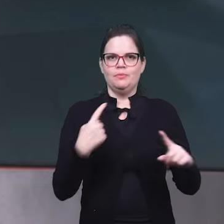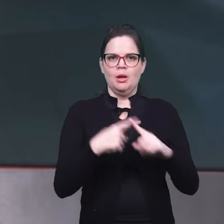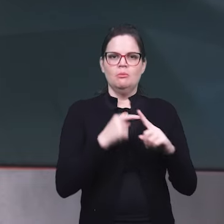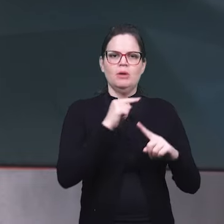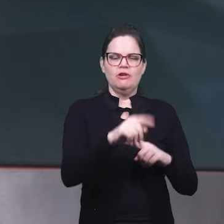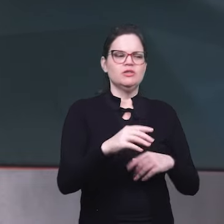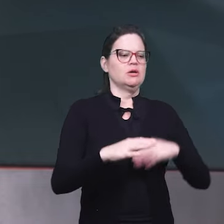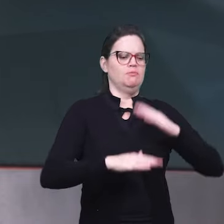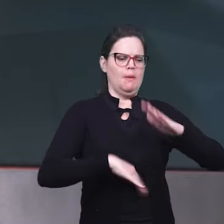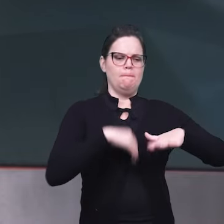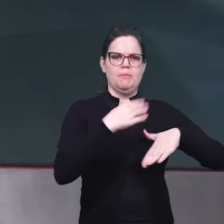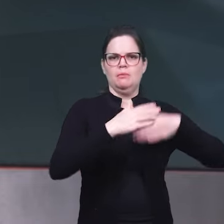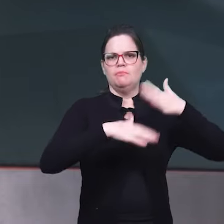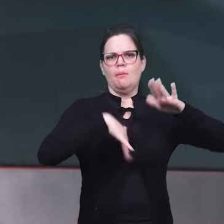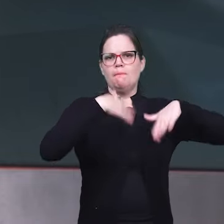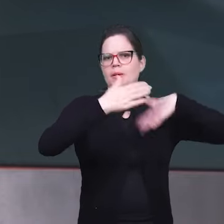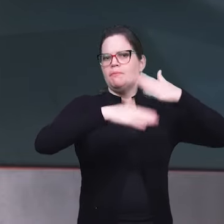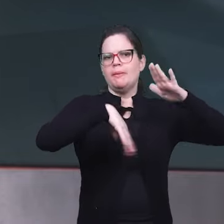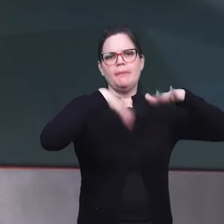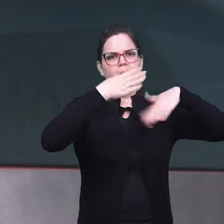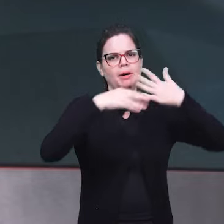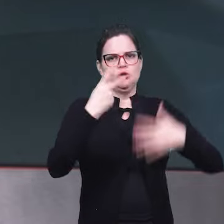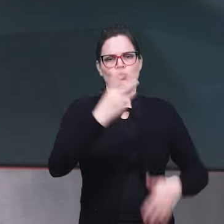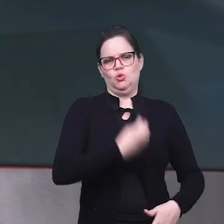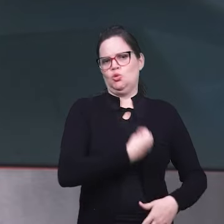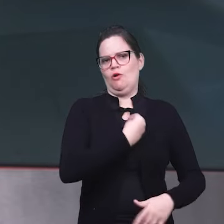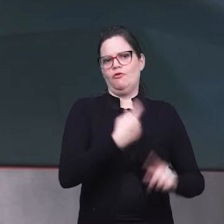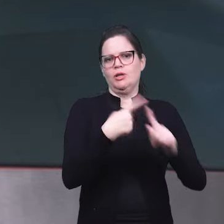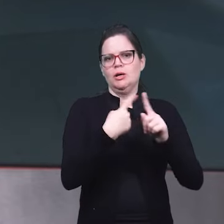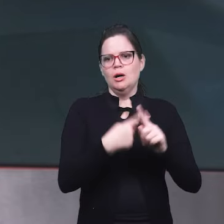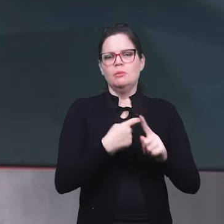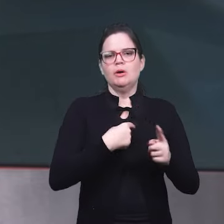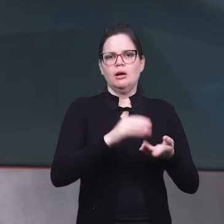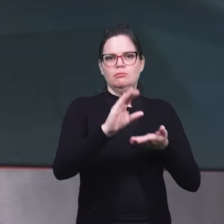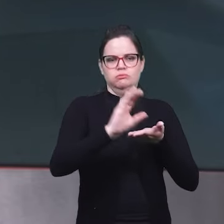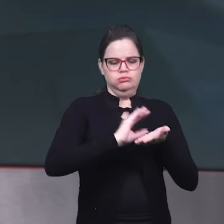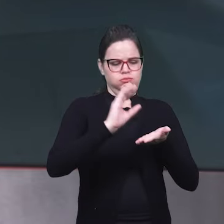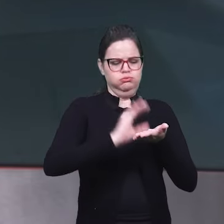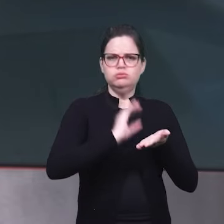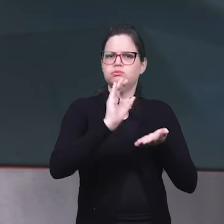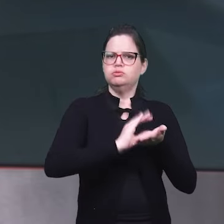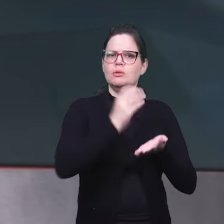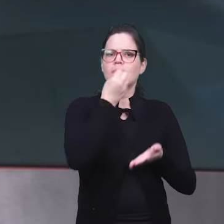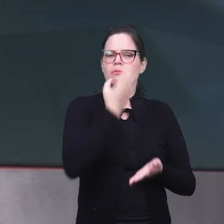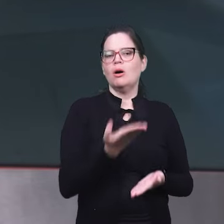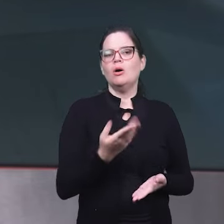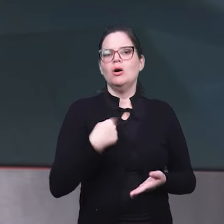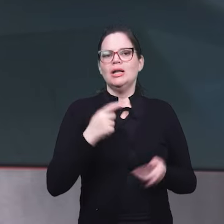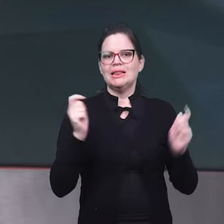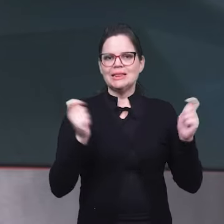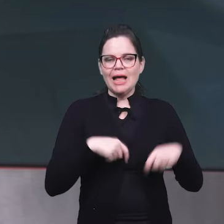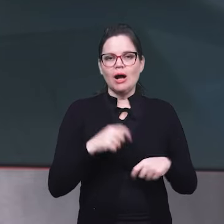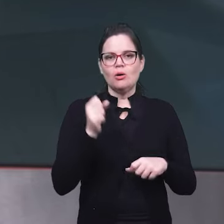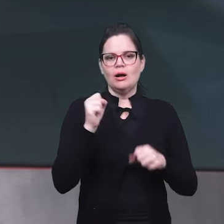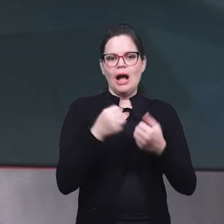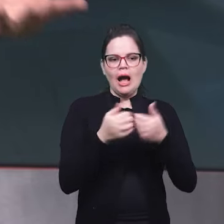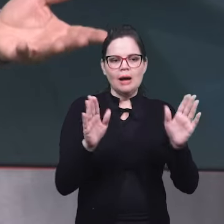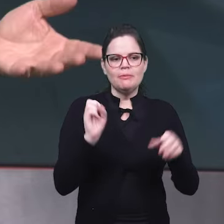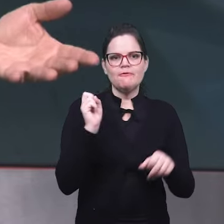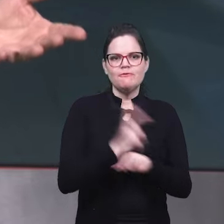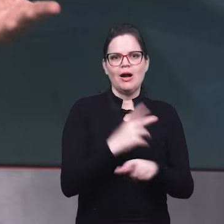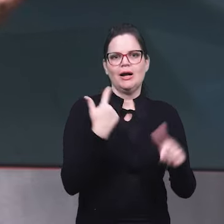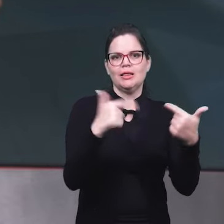você gera emprego, você gera riqueza, bens. Isso é